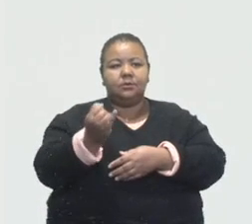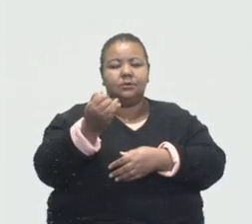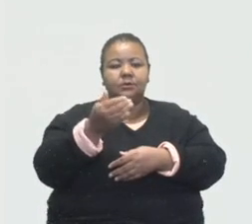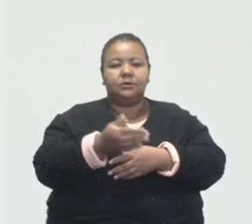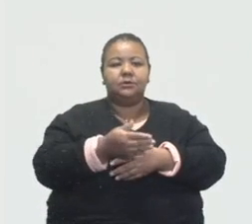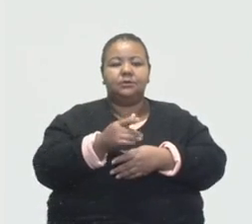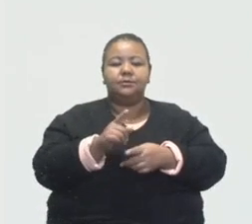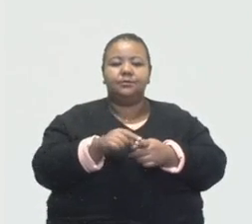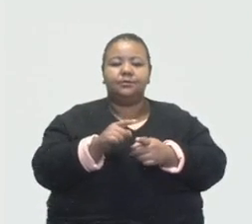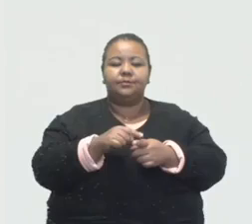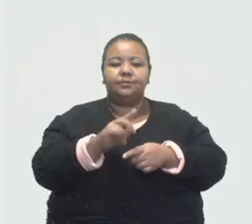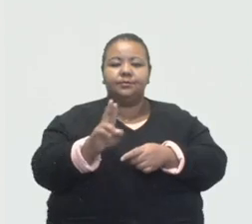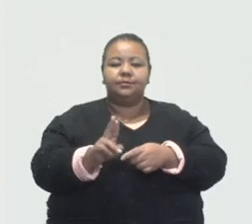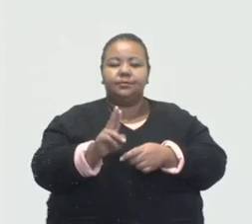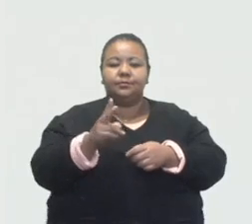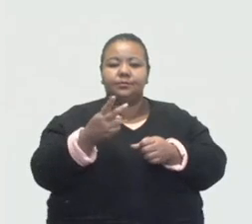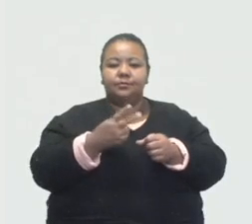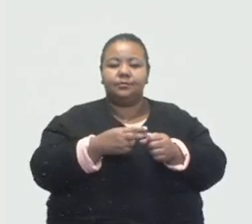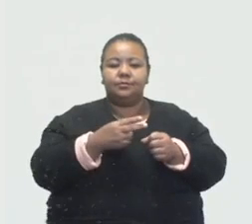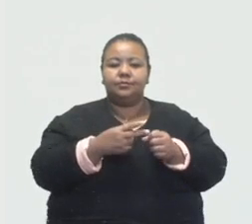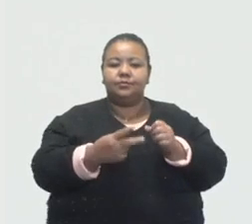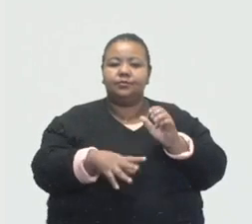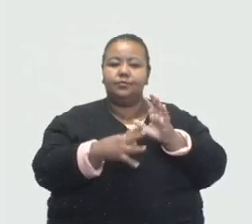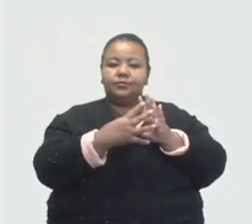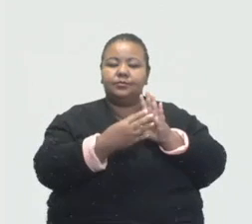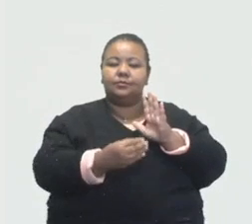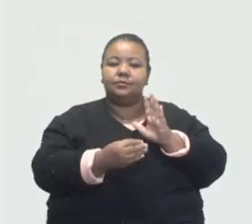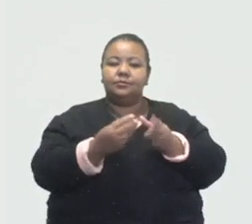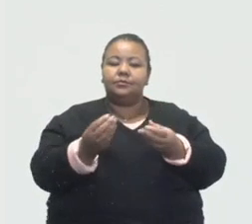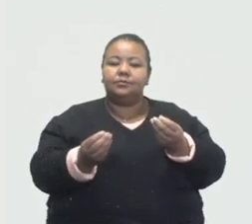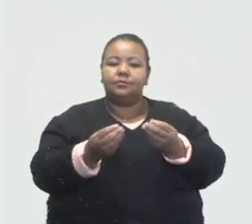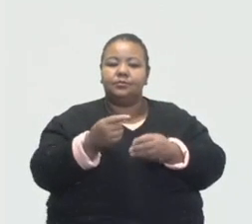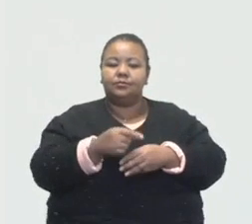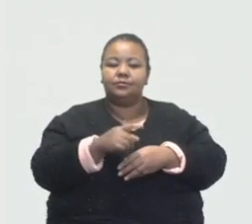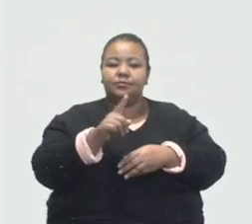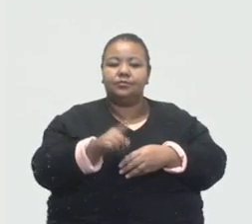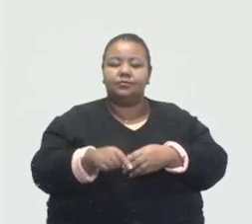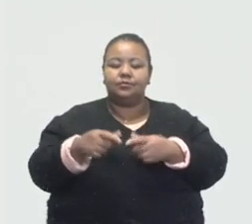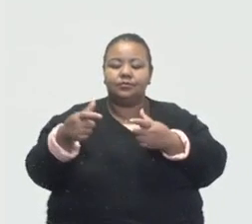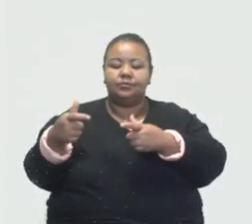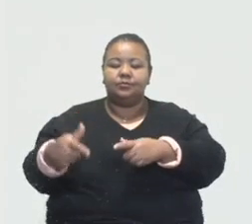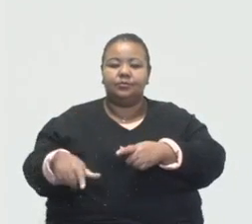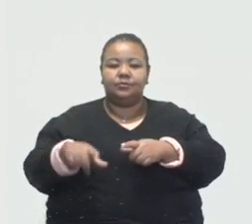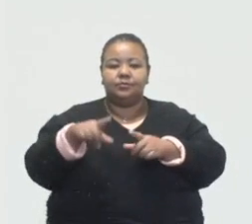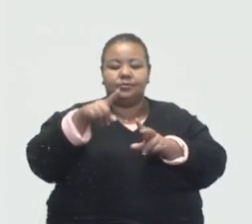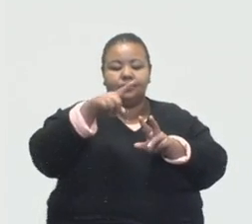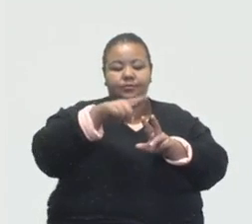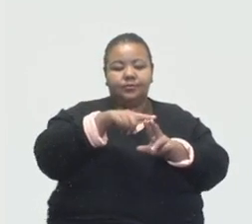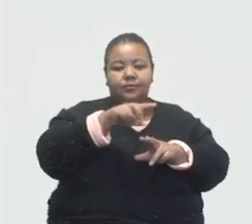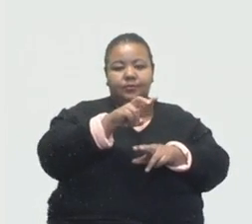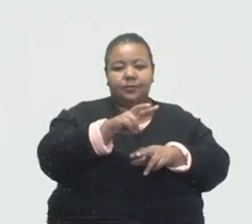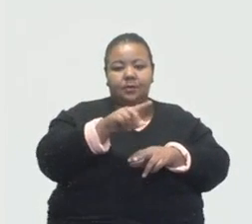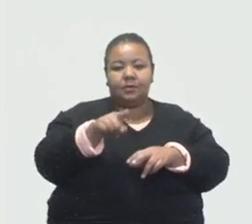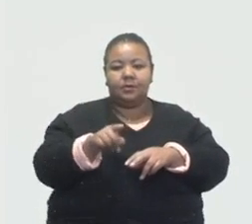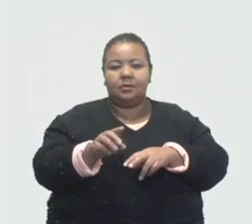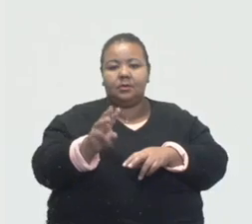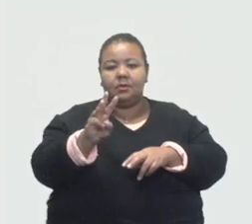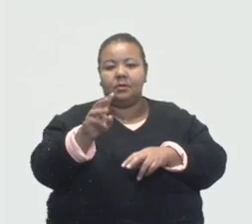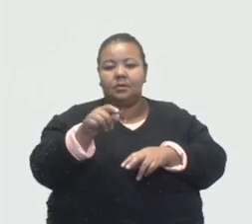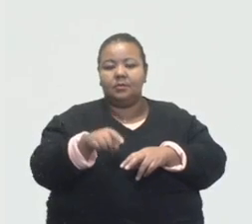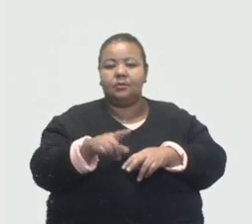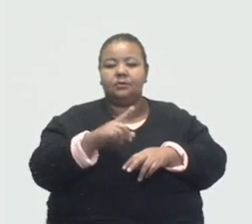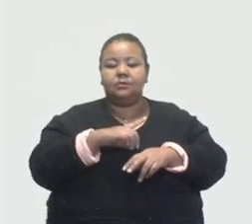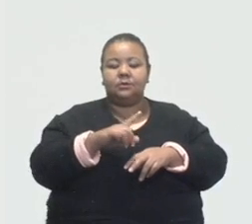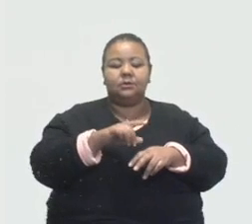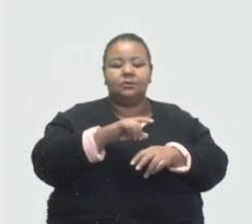quando trabalhamos com o núcleo e a imagem. Ele é da seguinte forma. Sejam os espaços vetoriais V e W, de dimensão finita, nós